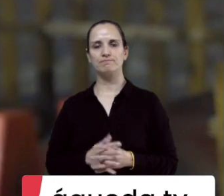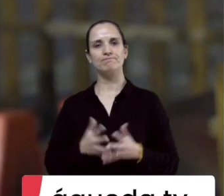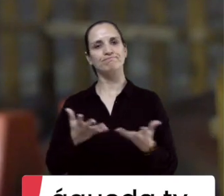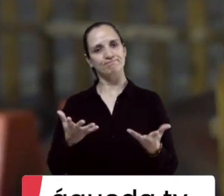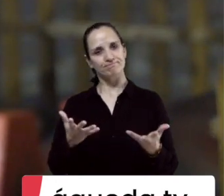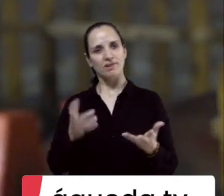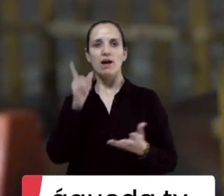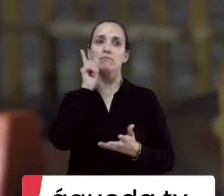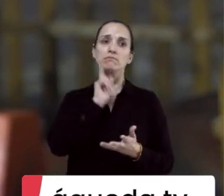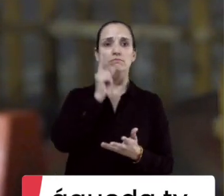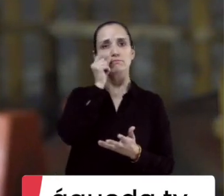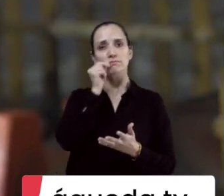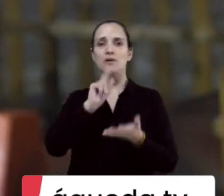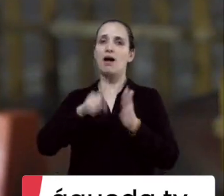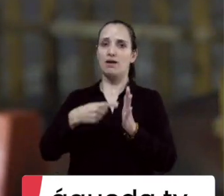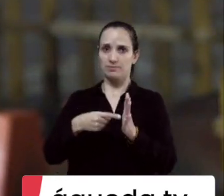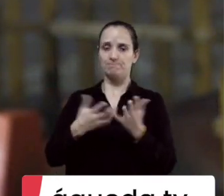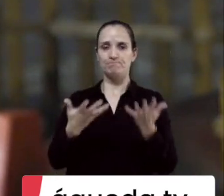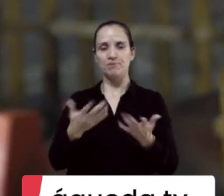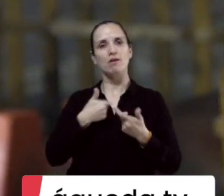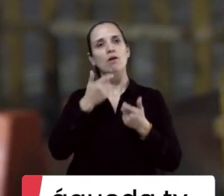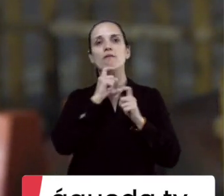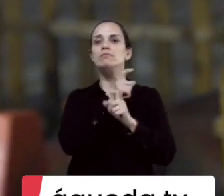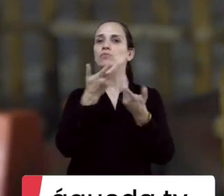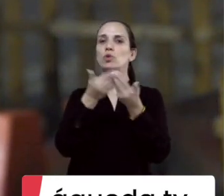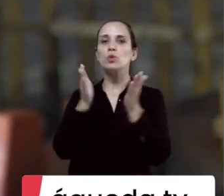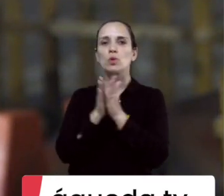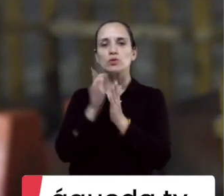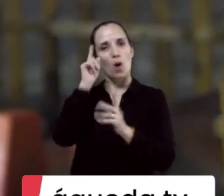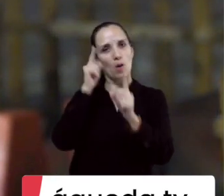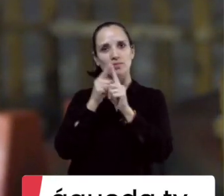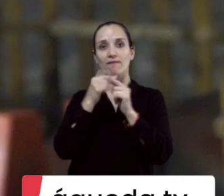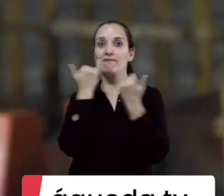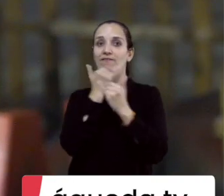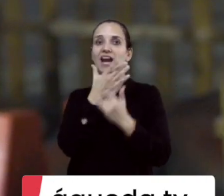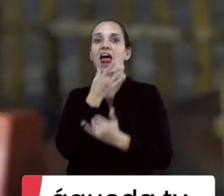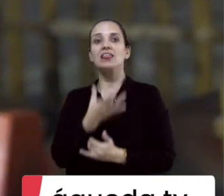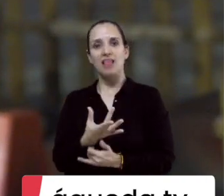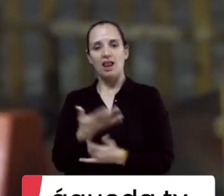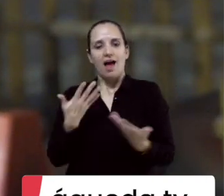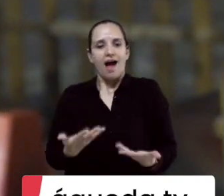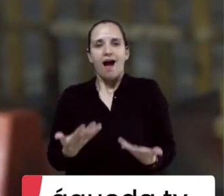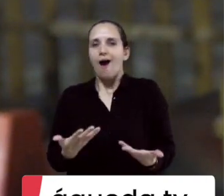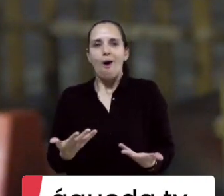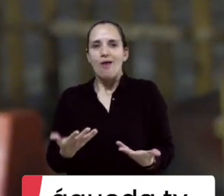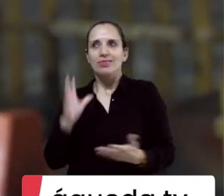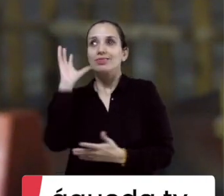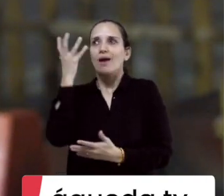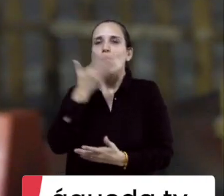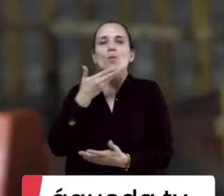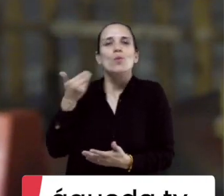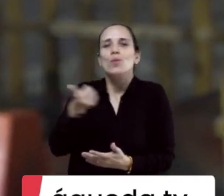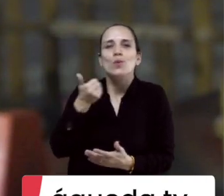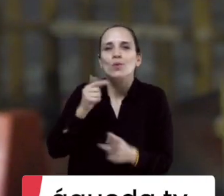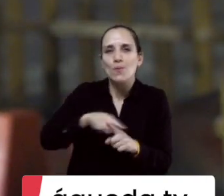Caras e caros aguedenses, dirijo-me a todos vós para vos desejar um Feliz Natal nesta que é uma das épocas mais marcantes e